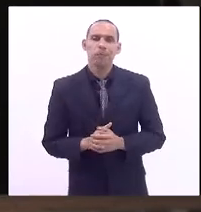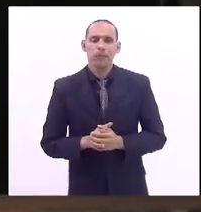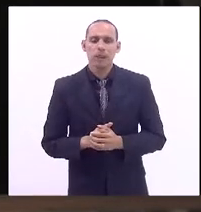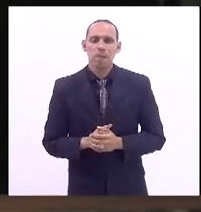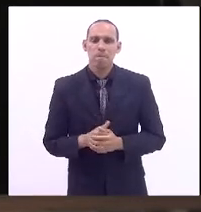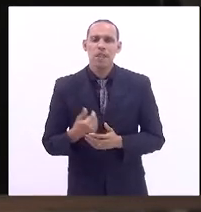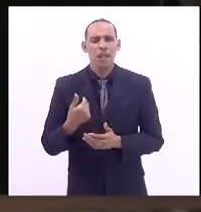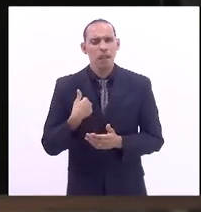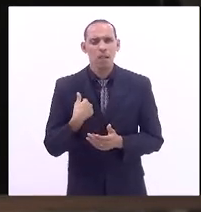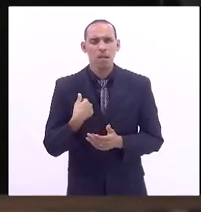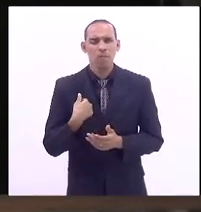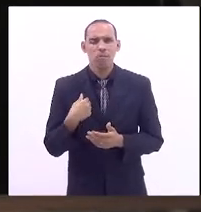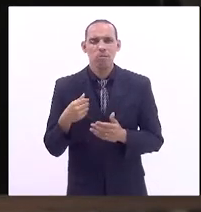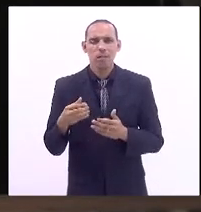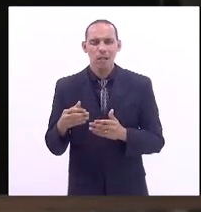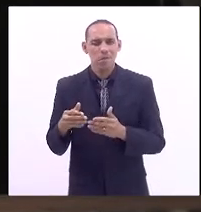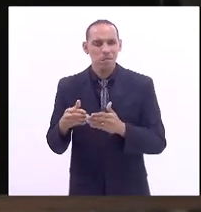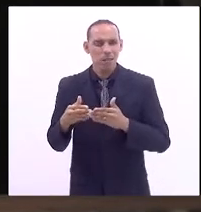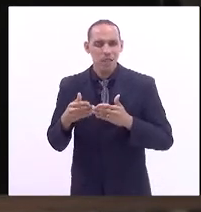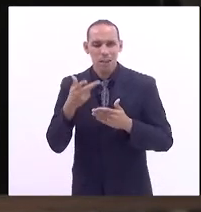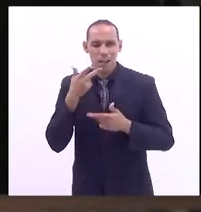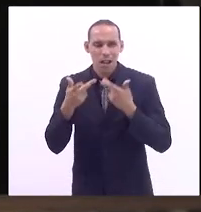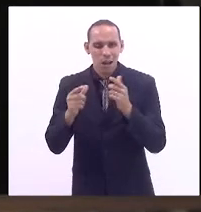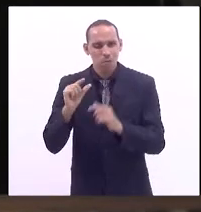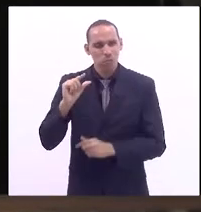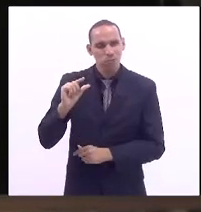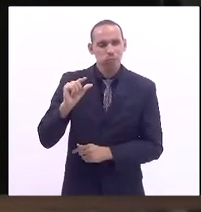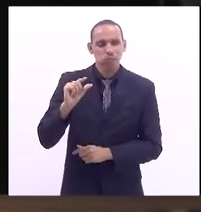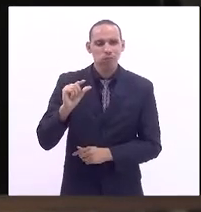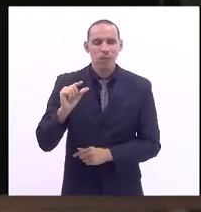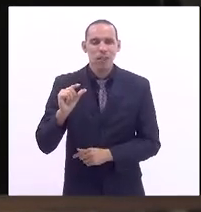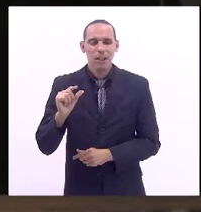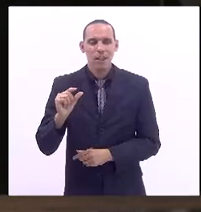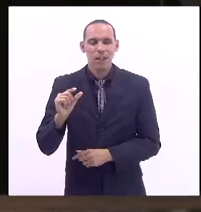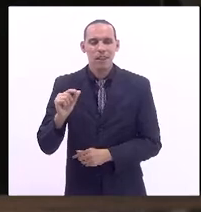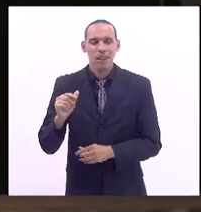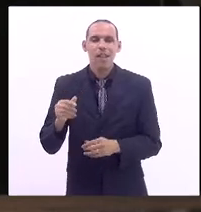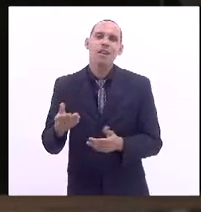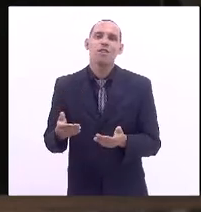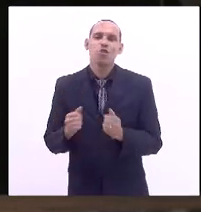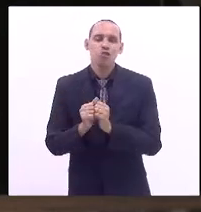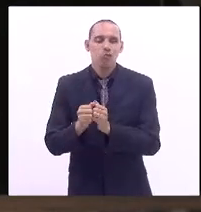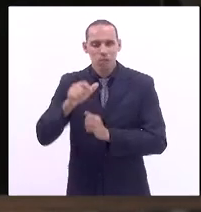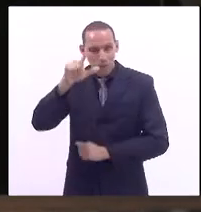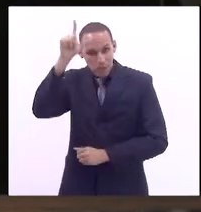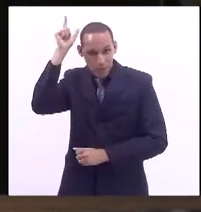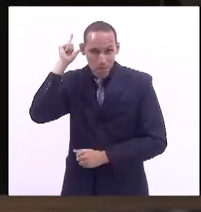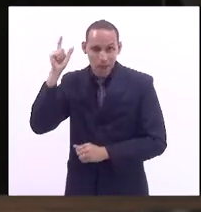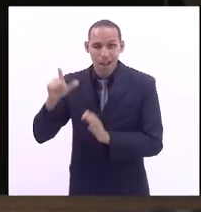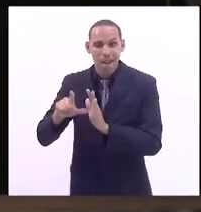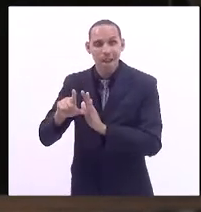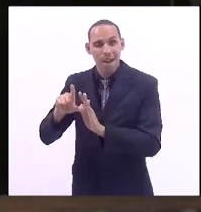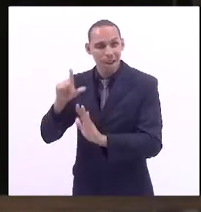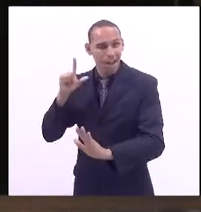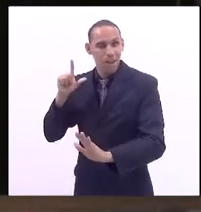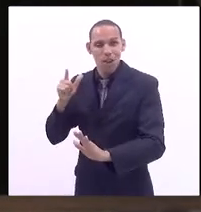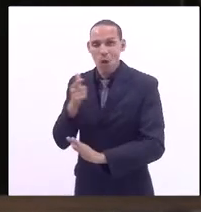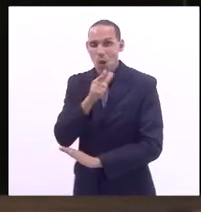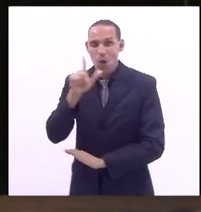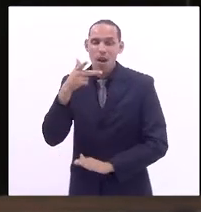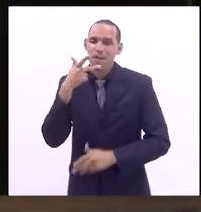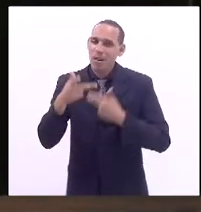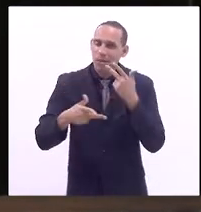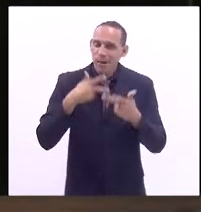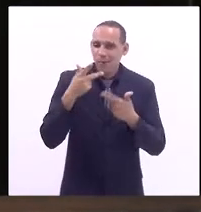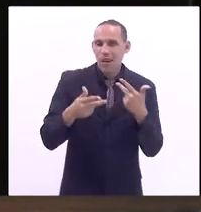eu fiz um pequeno aparte a fala do deputado Luiz Paulo as falas que me antecederam trazem elementos muito